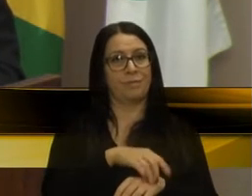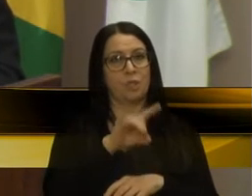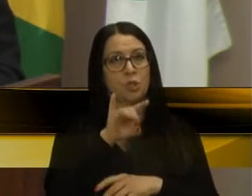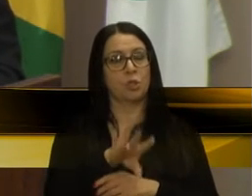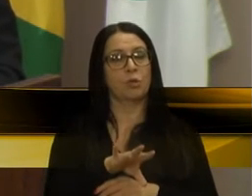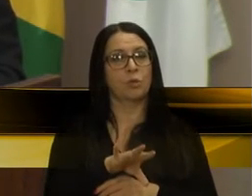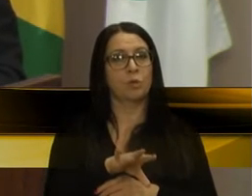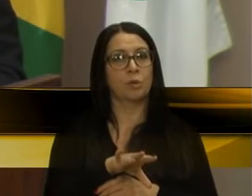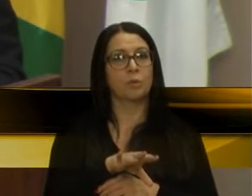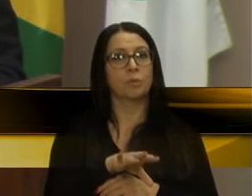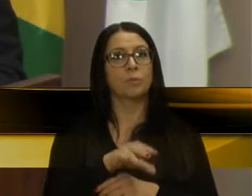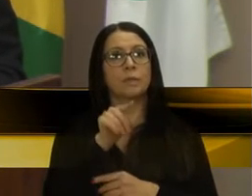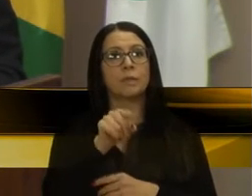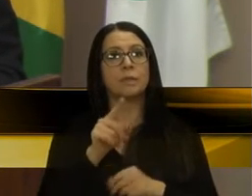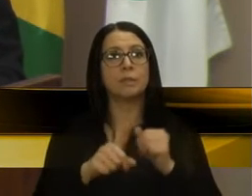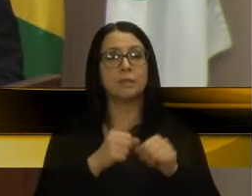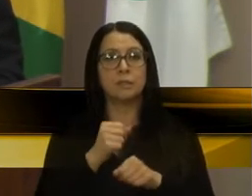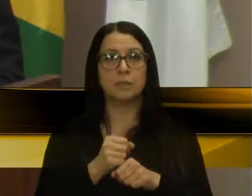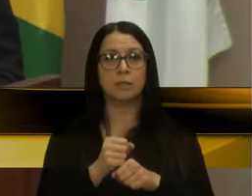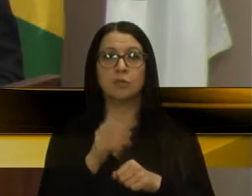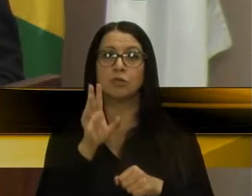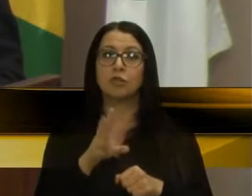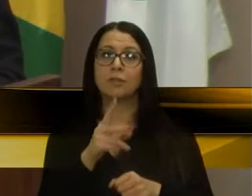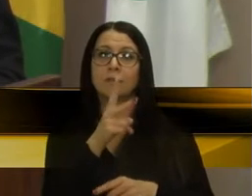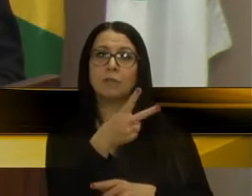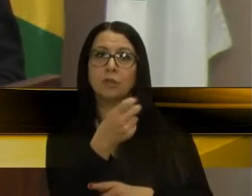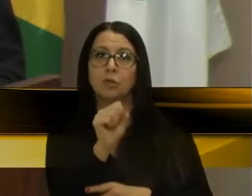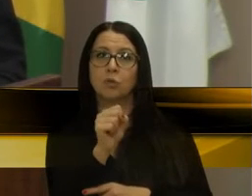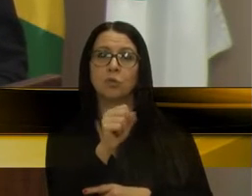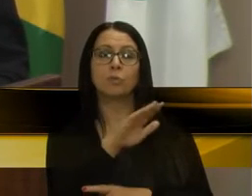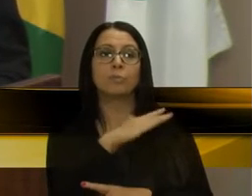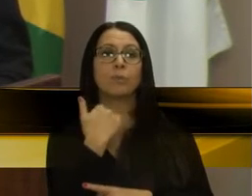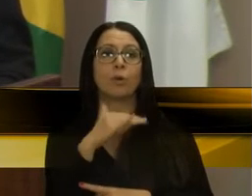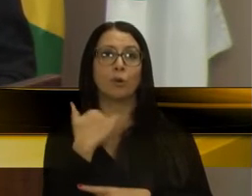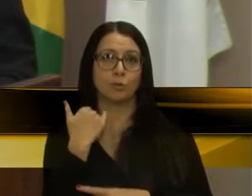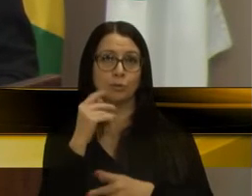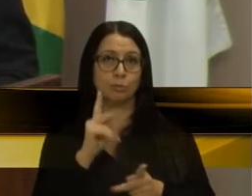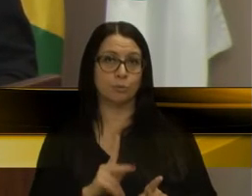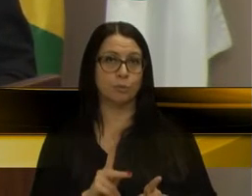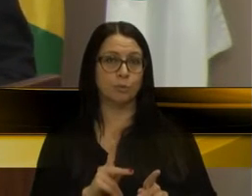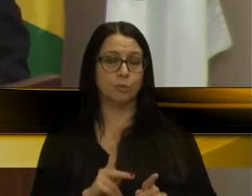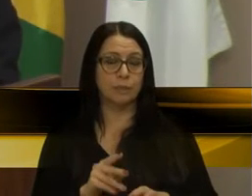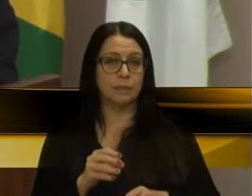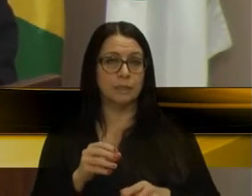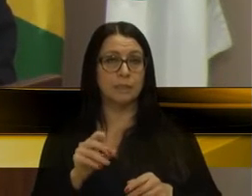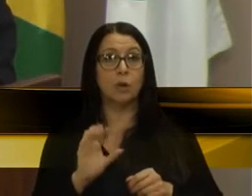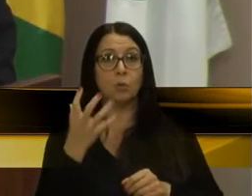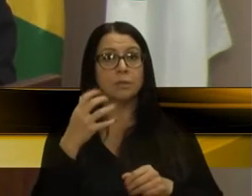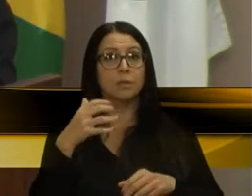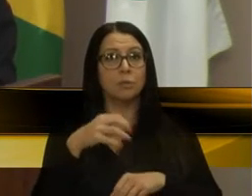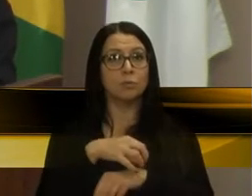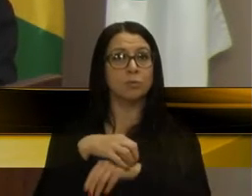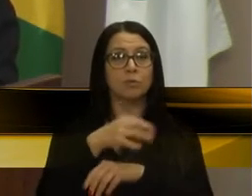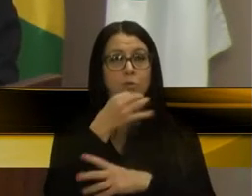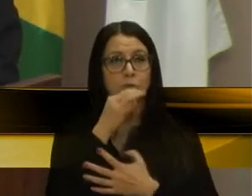Somente nesse ano já foram 28 mortes no trânsito em Caxias do